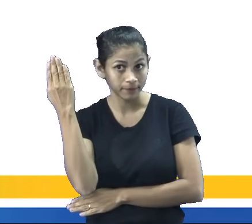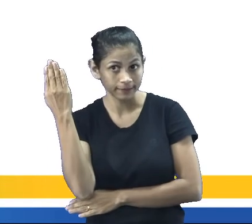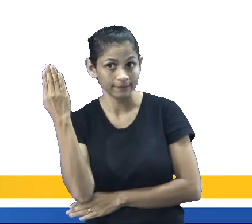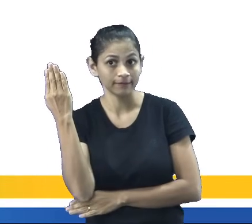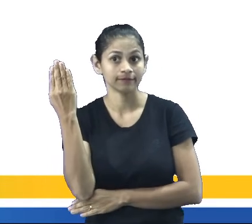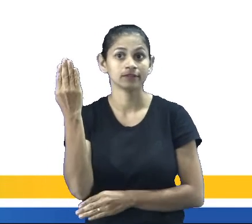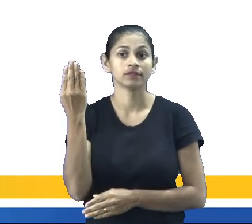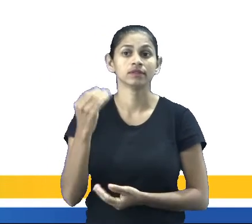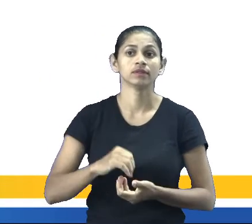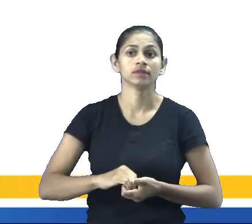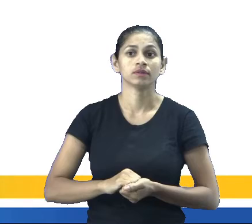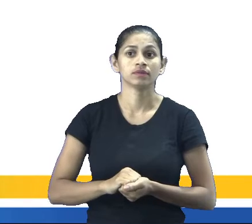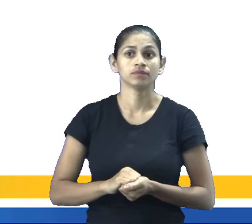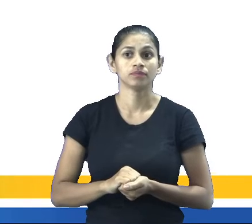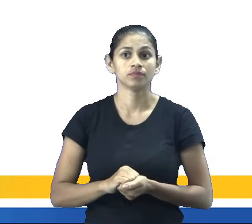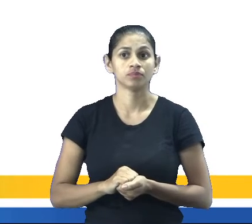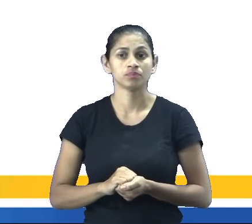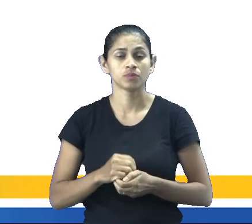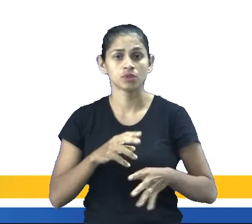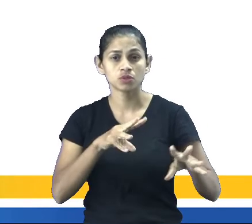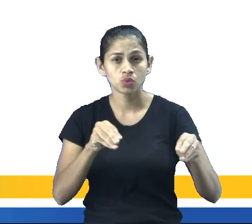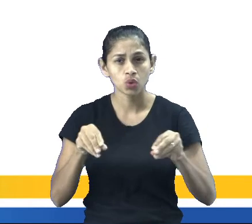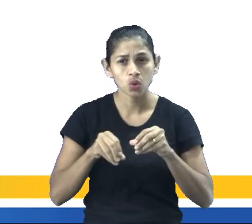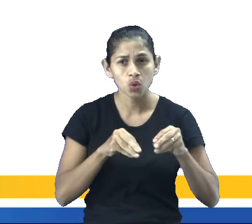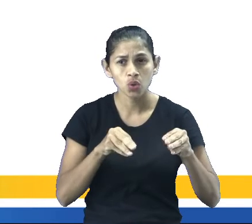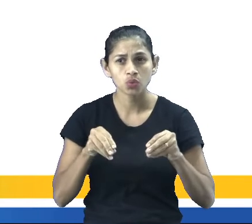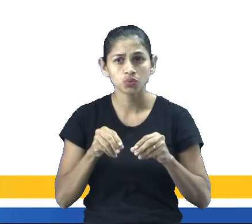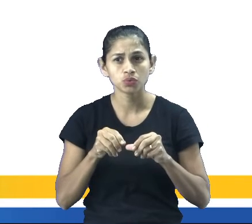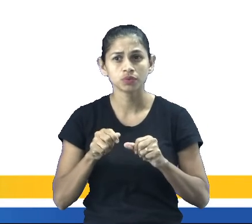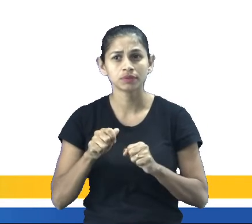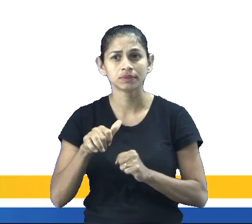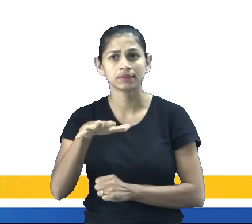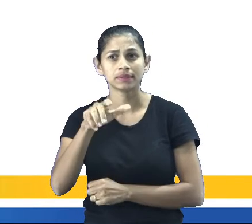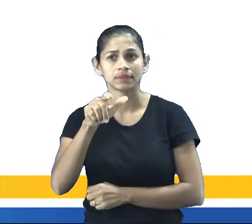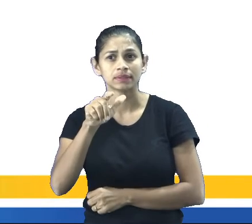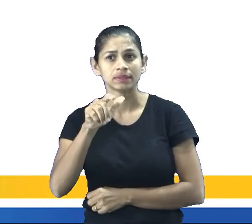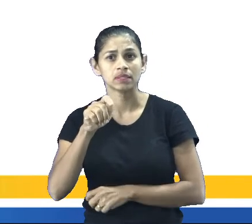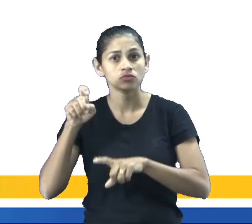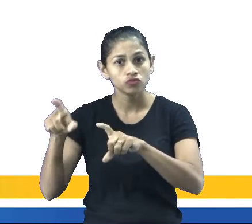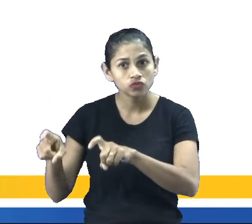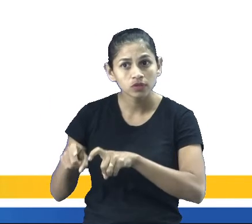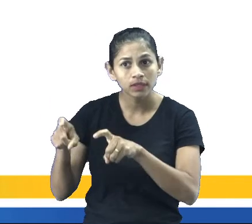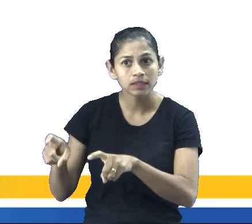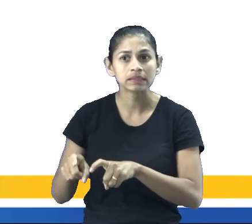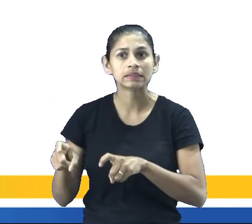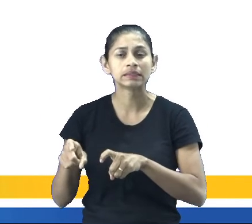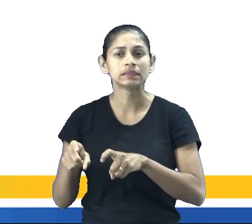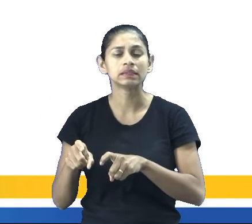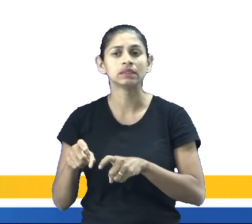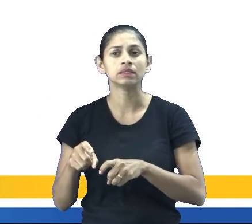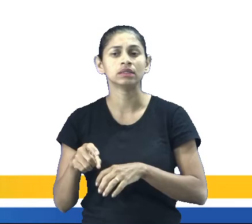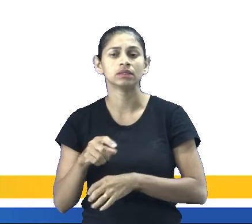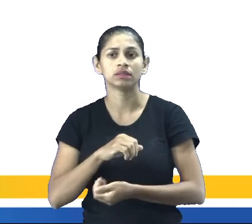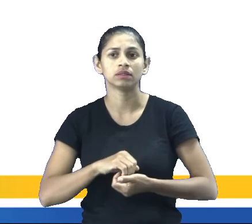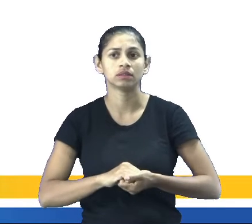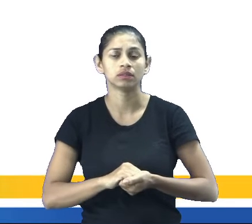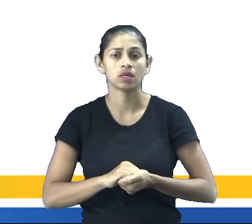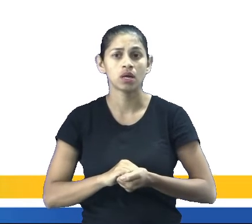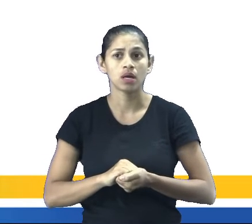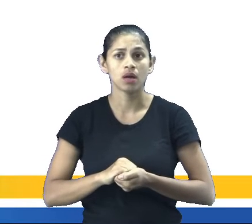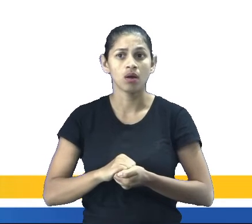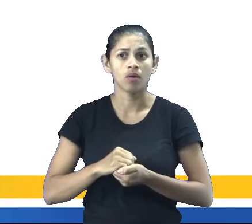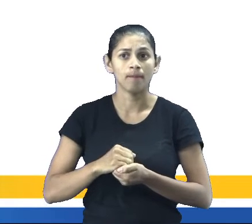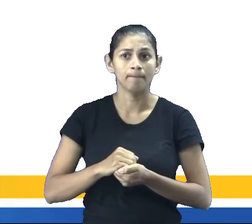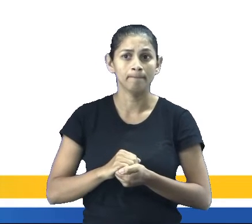sendo mais utilizados, resíduos agrícolas e florestais, então usa muito a questão da cana-de-açúcar, o milho, entre